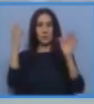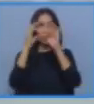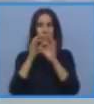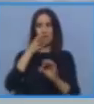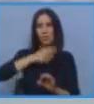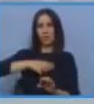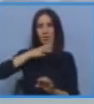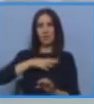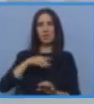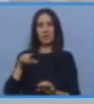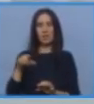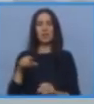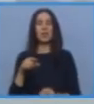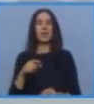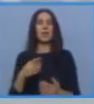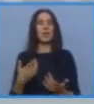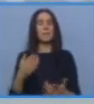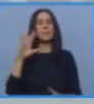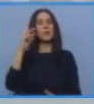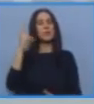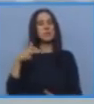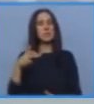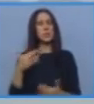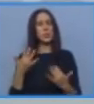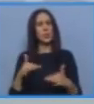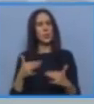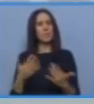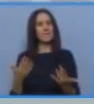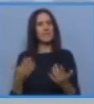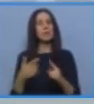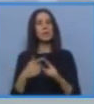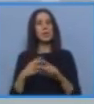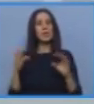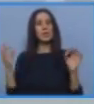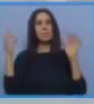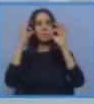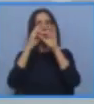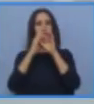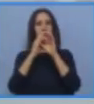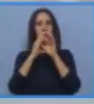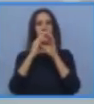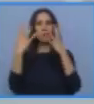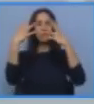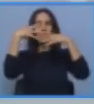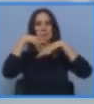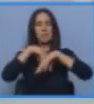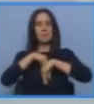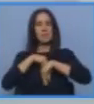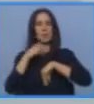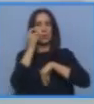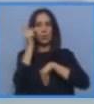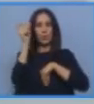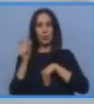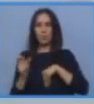Pentecostes. É um acontecimento extraordinário de descida do Espírito que ele marca como sendo